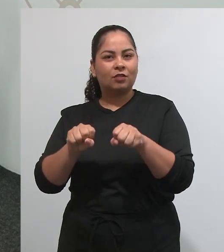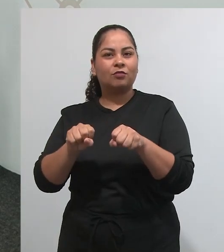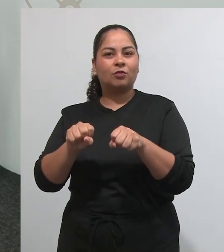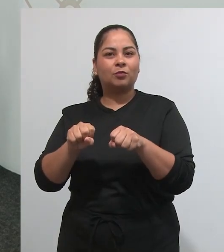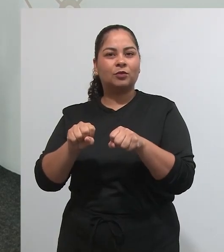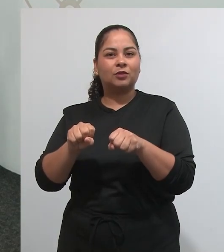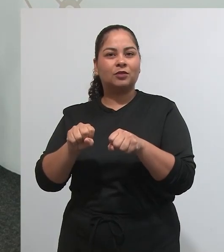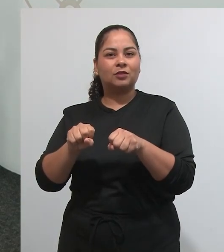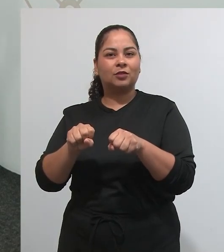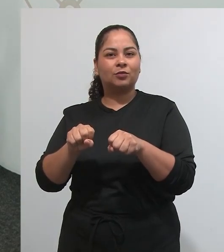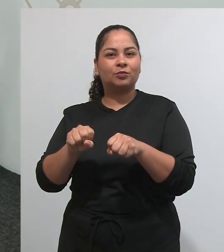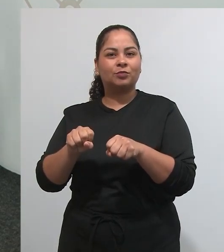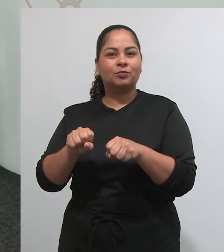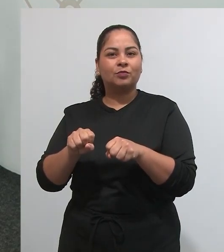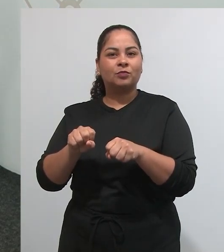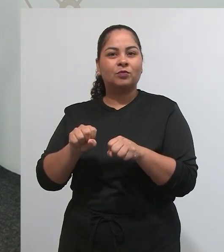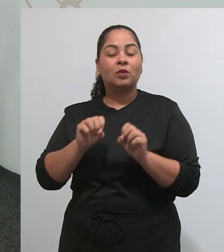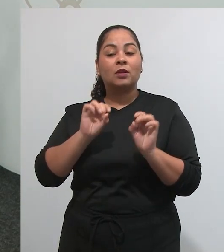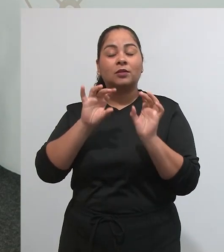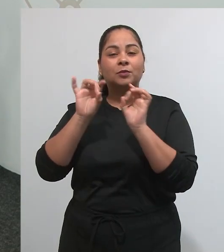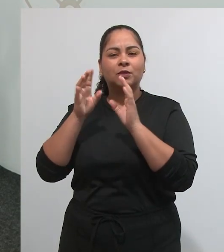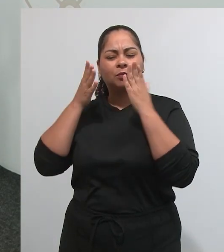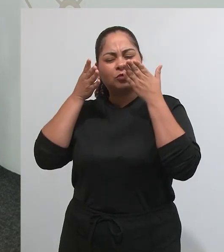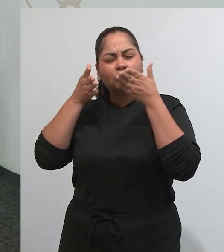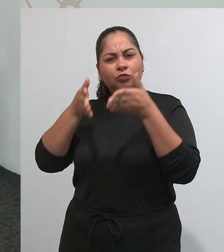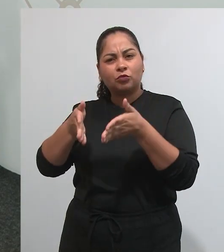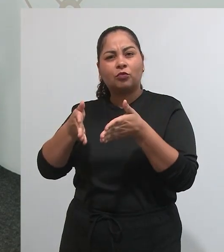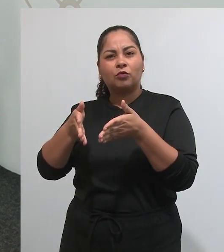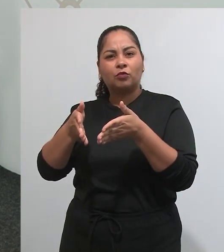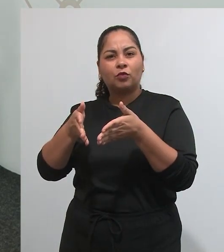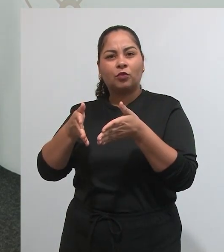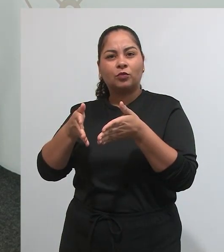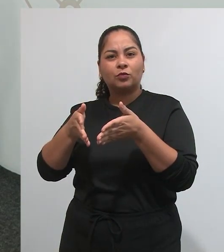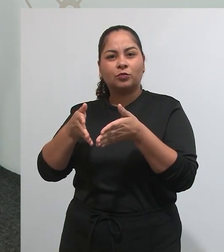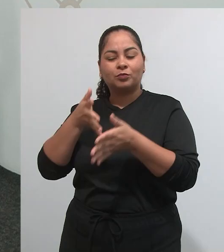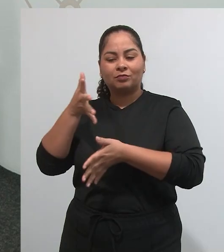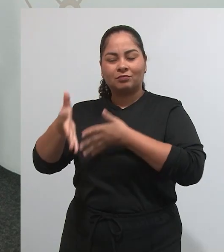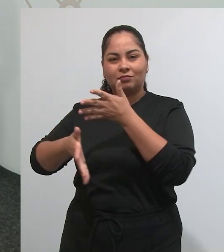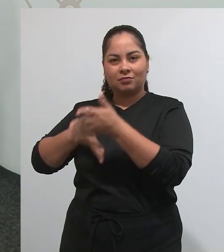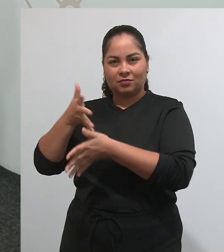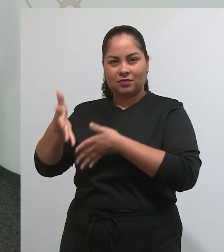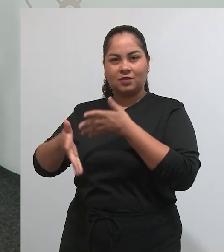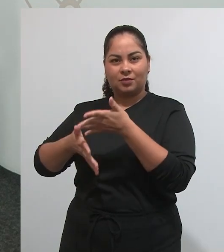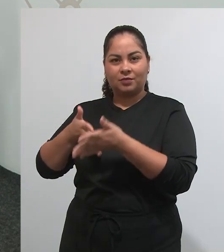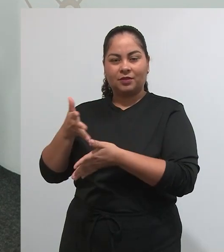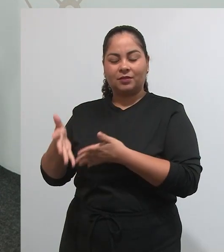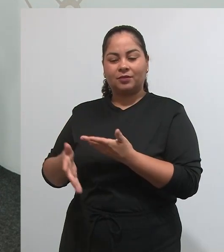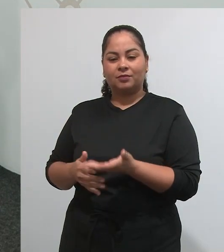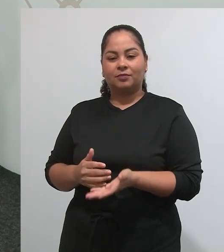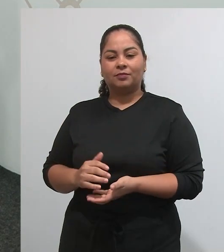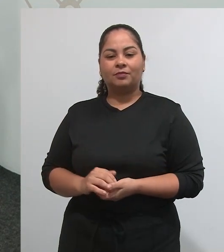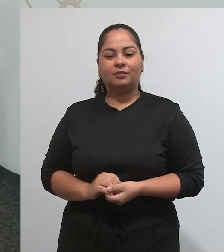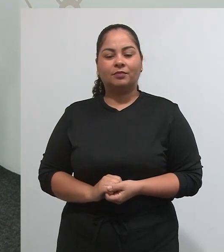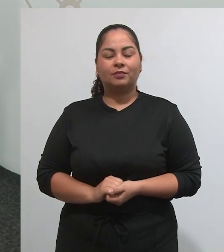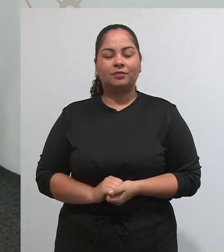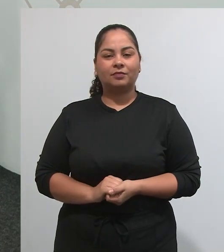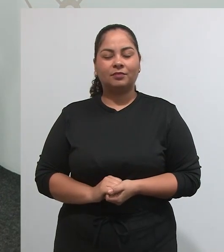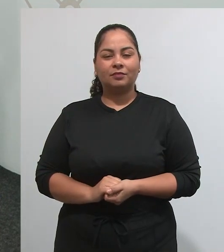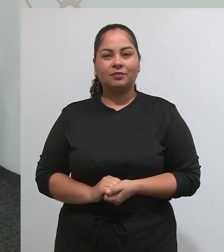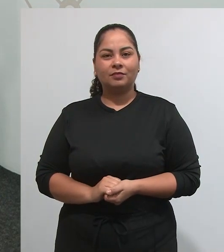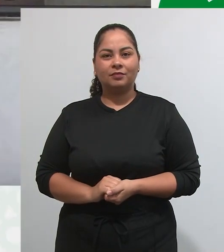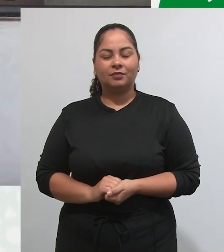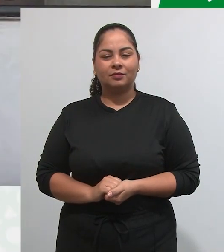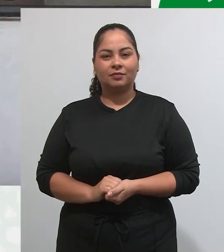sua continuidade na formação e da importância da formação continuada, especialmente para a educação da língua brasileira de